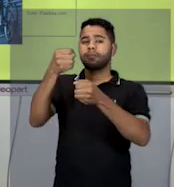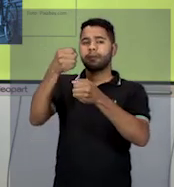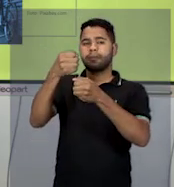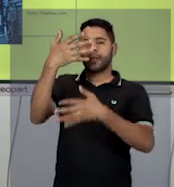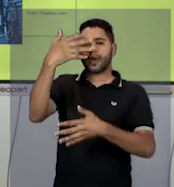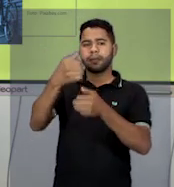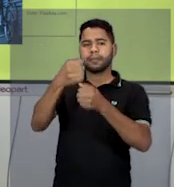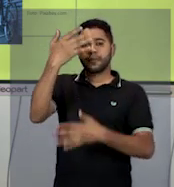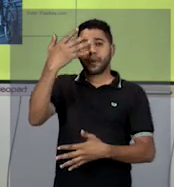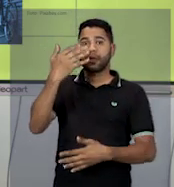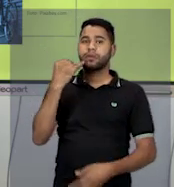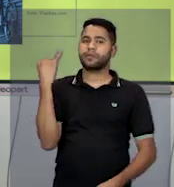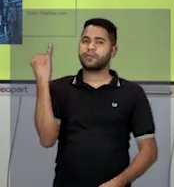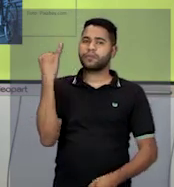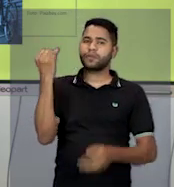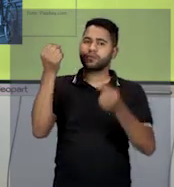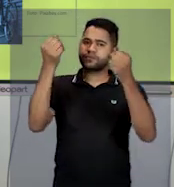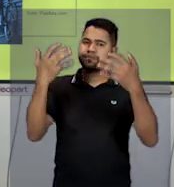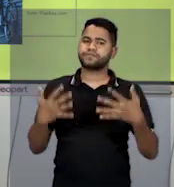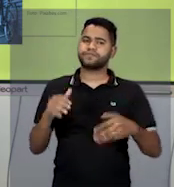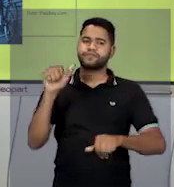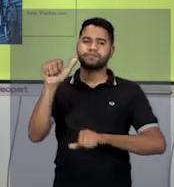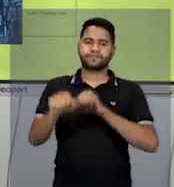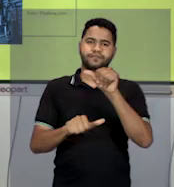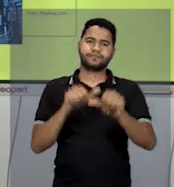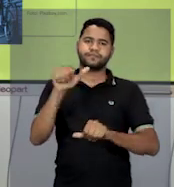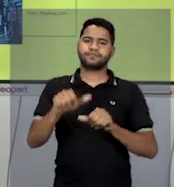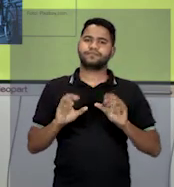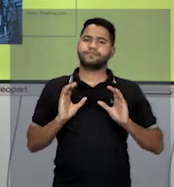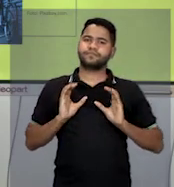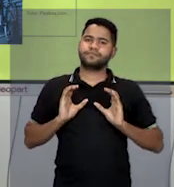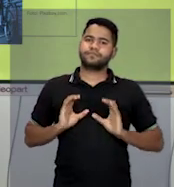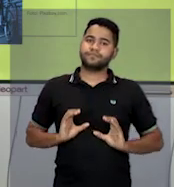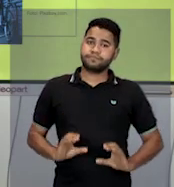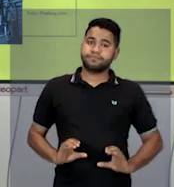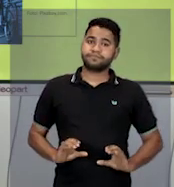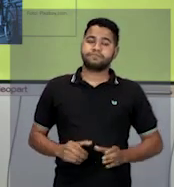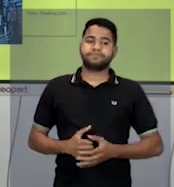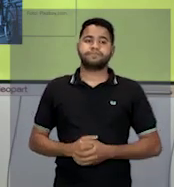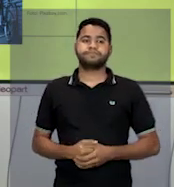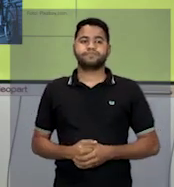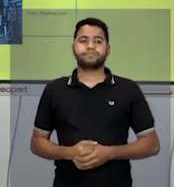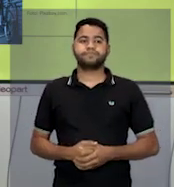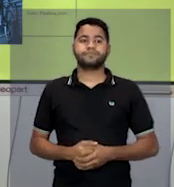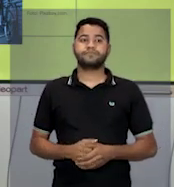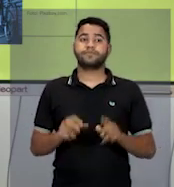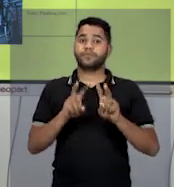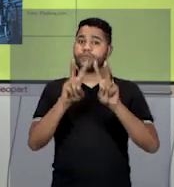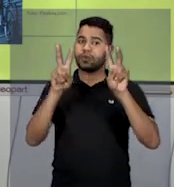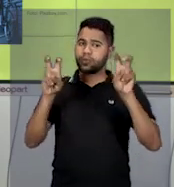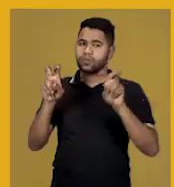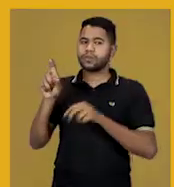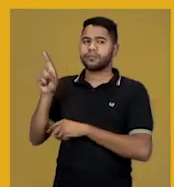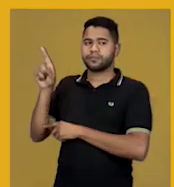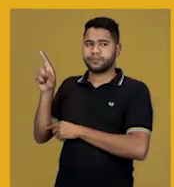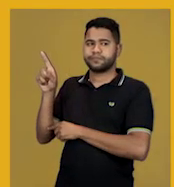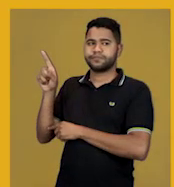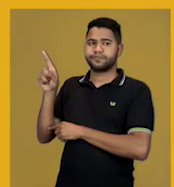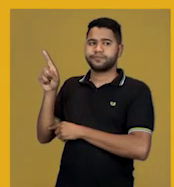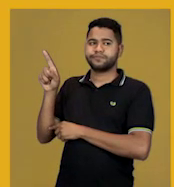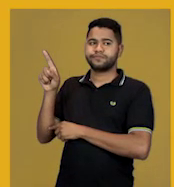dados importantes falando sobre essa mudança de comportamento. Olha, o título aí da nossa notícia